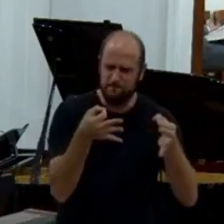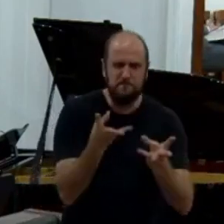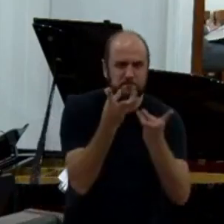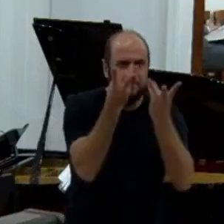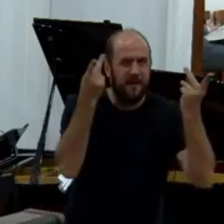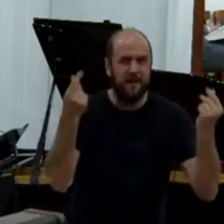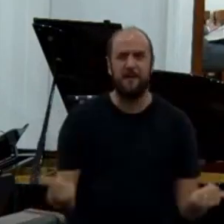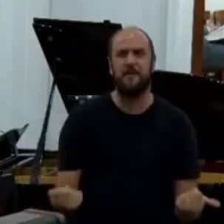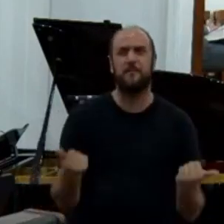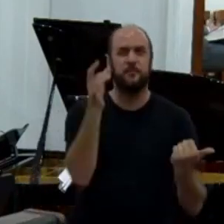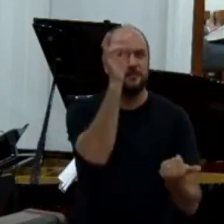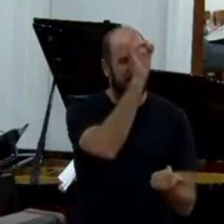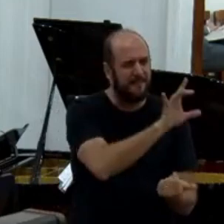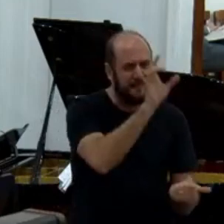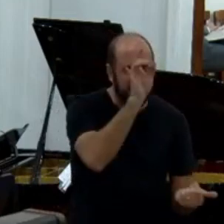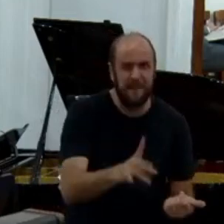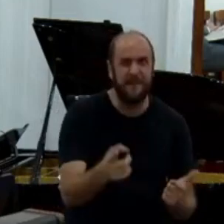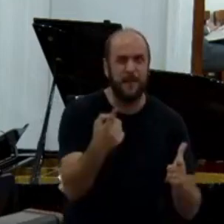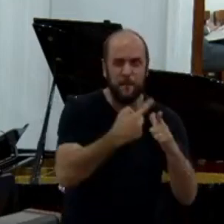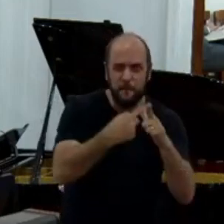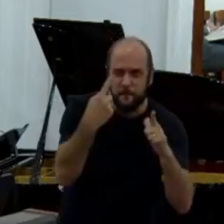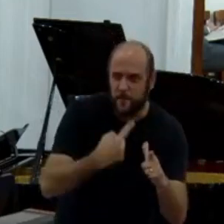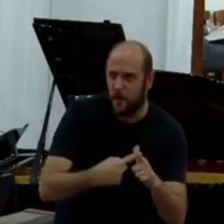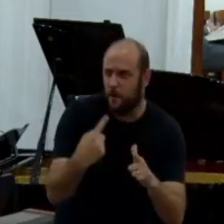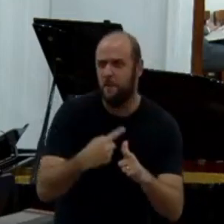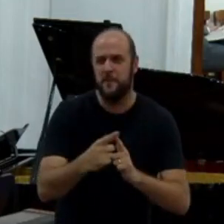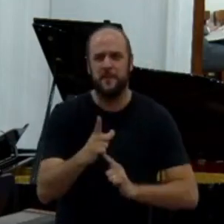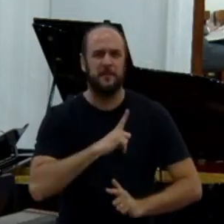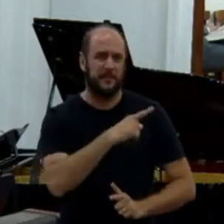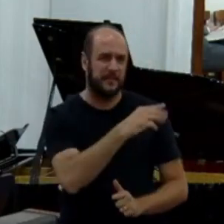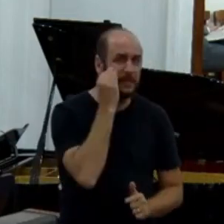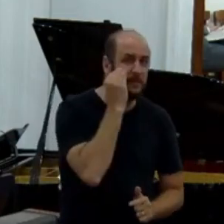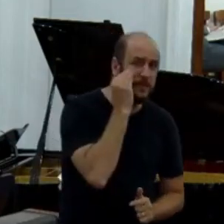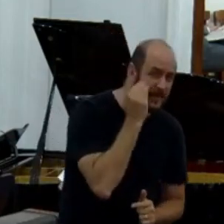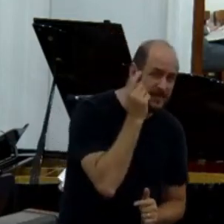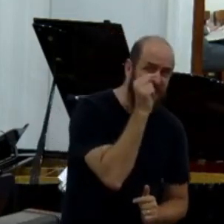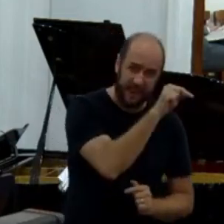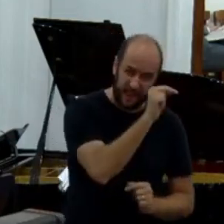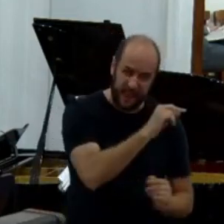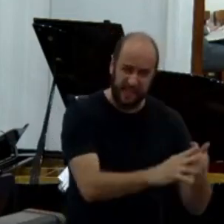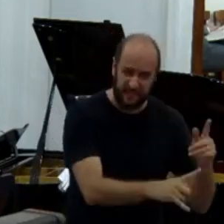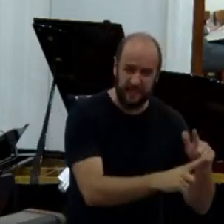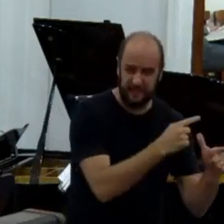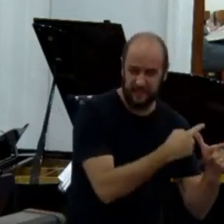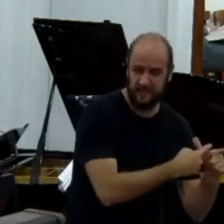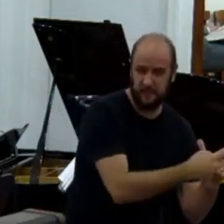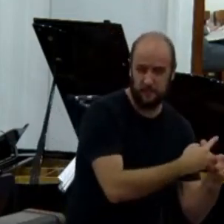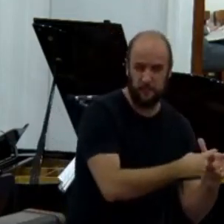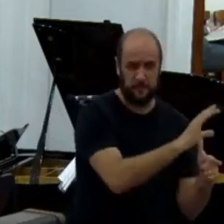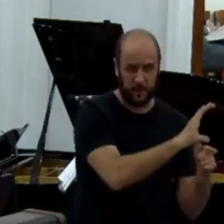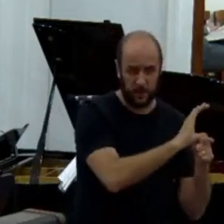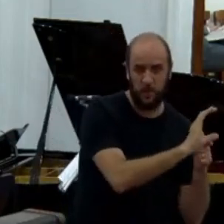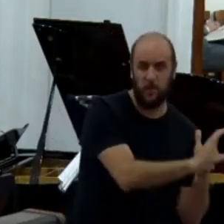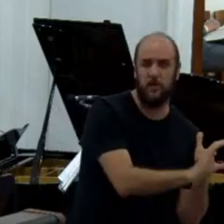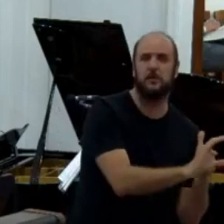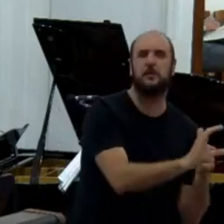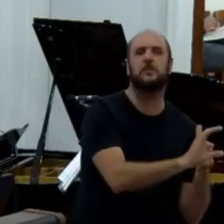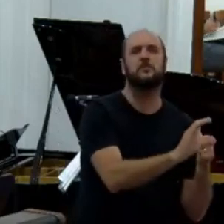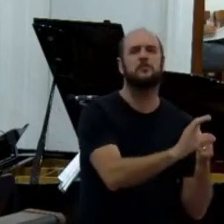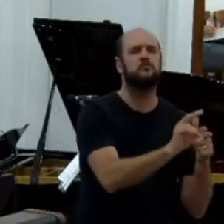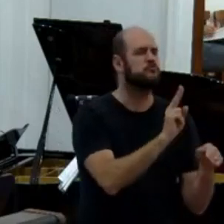através do qual cada um dos problemas vivenciados, experimentados pela igreja de Corinto, estão